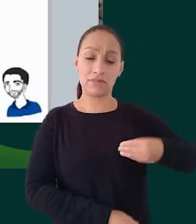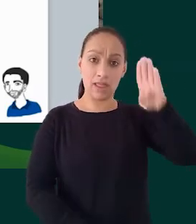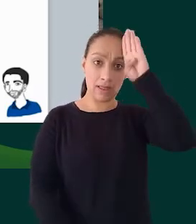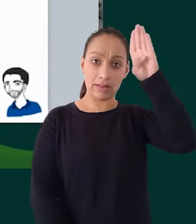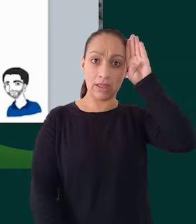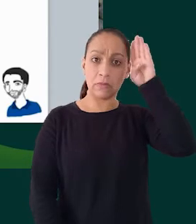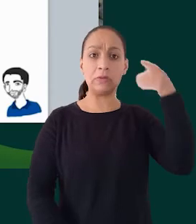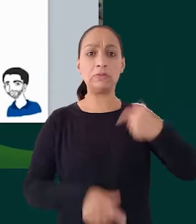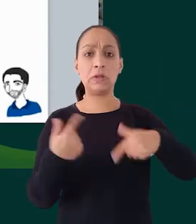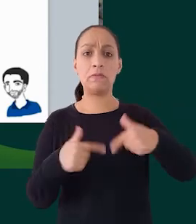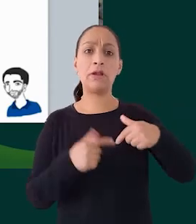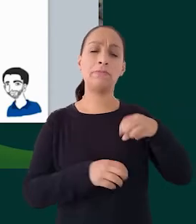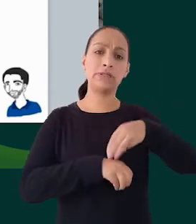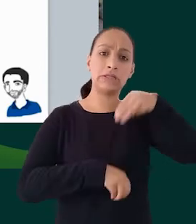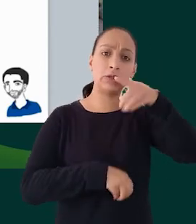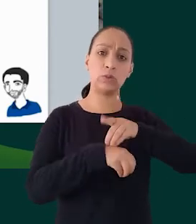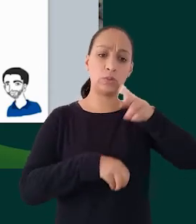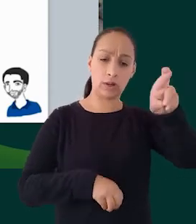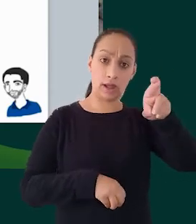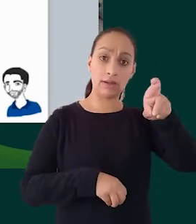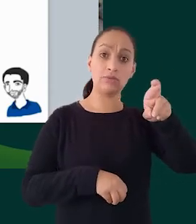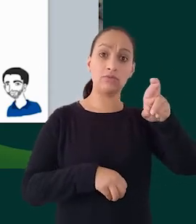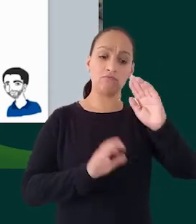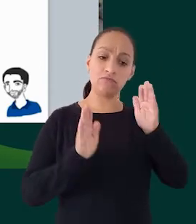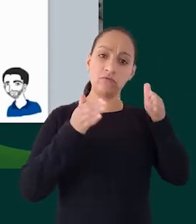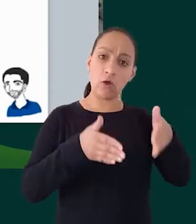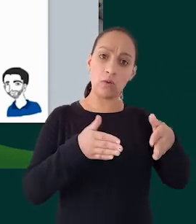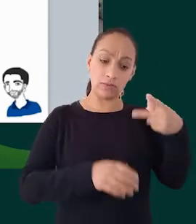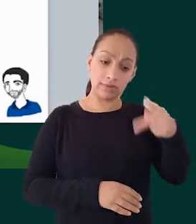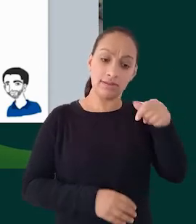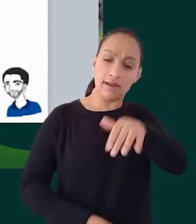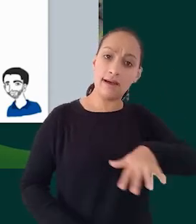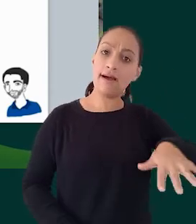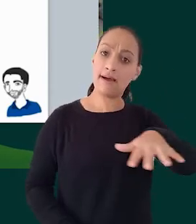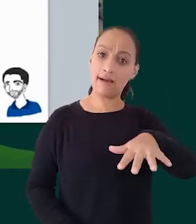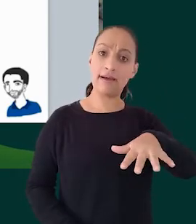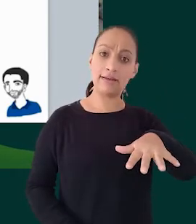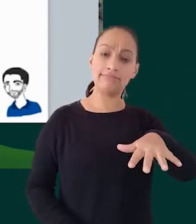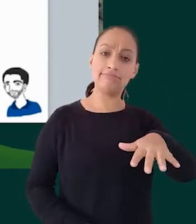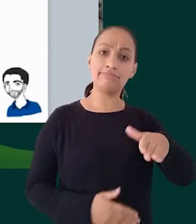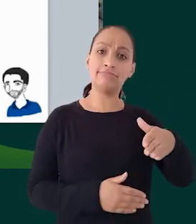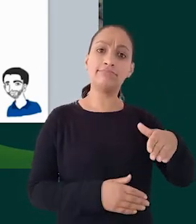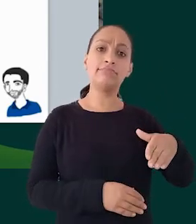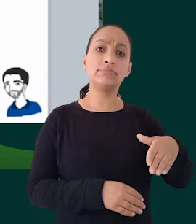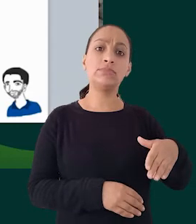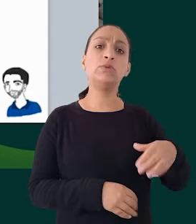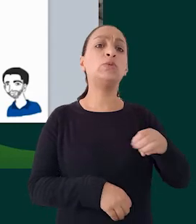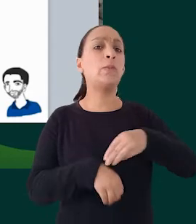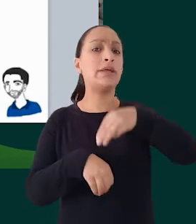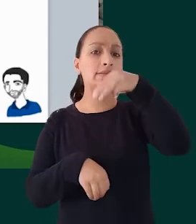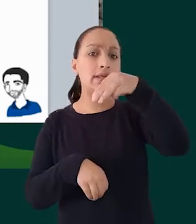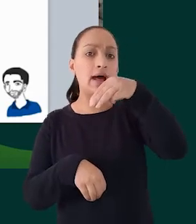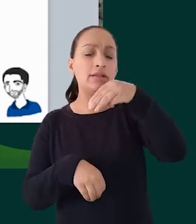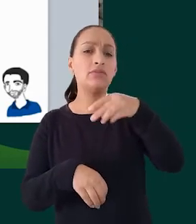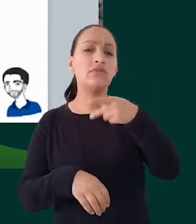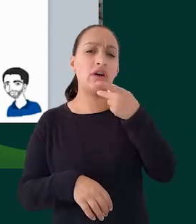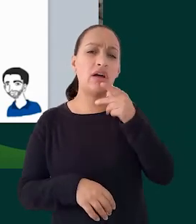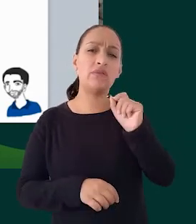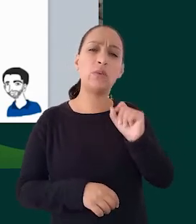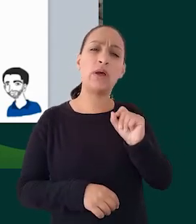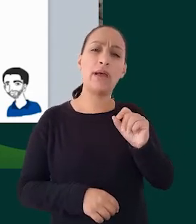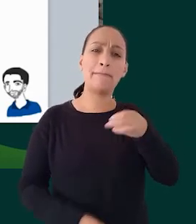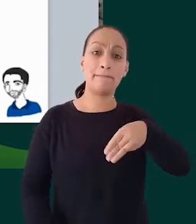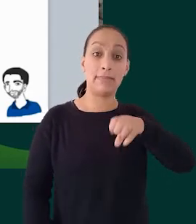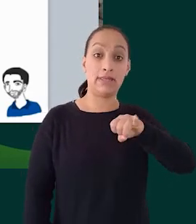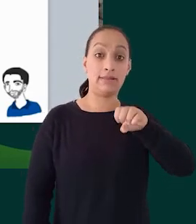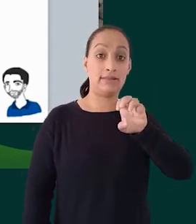o meu trabalho de mestrado quanto o meu trabalho de doutorado foram nessa área. Na época do mestrado, a gente chamava mais de mineração de